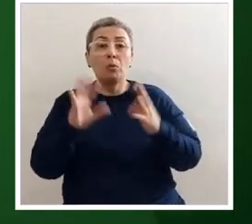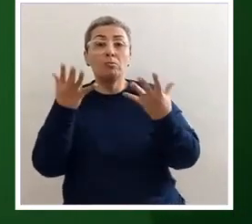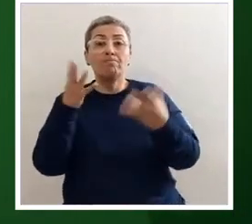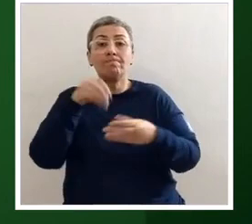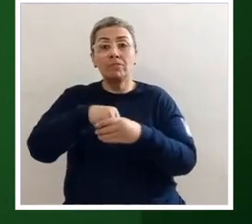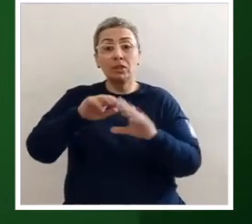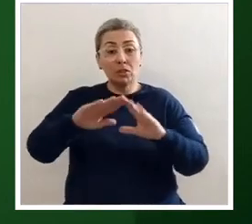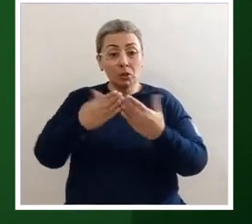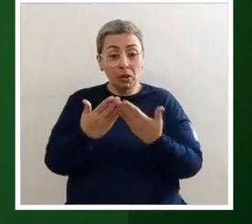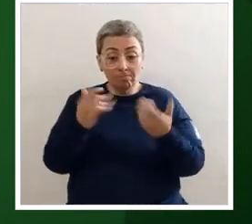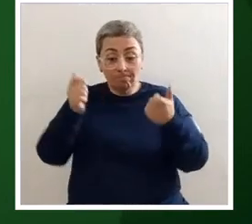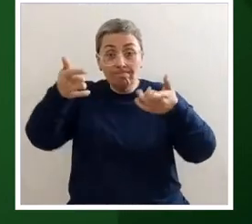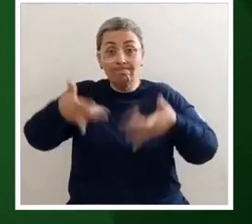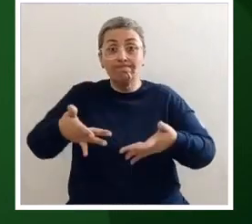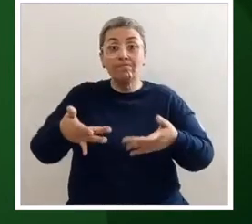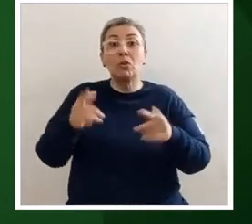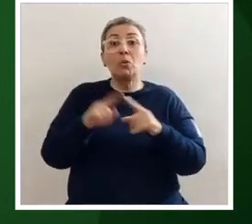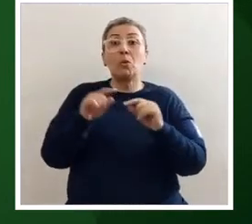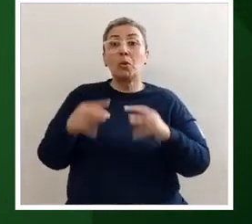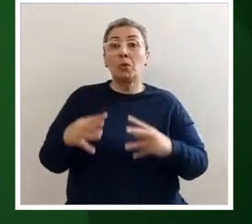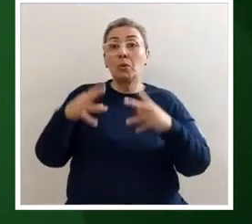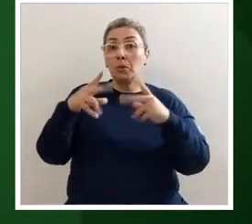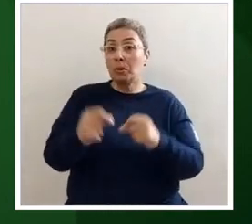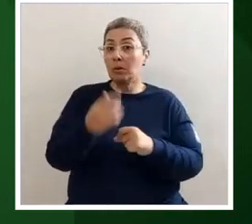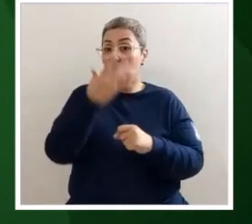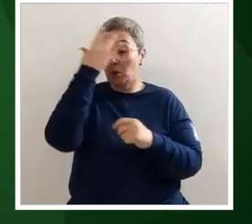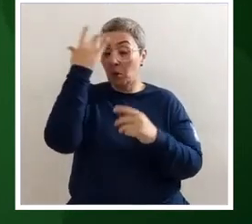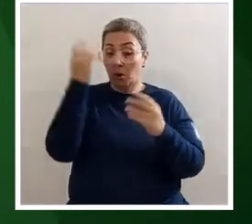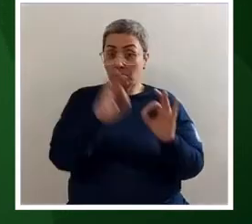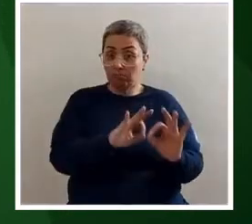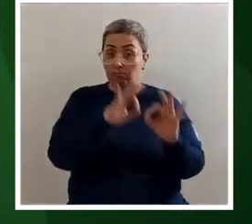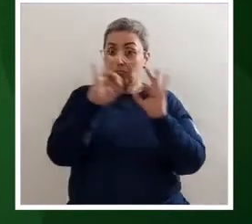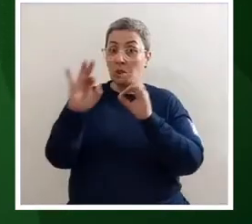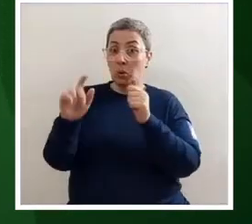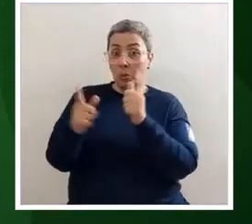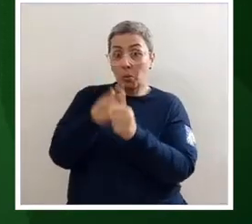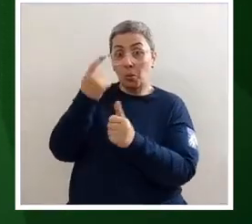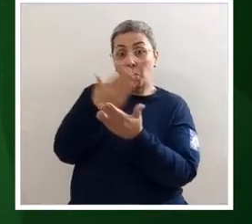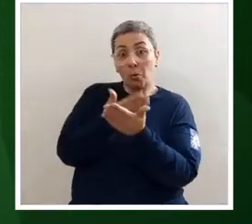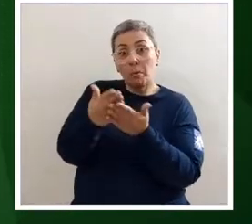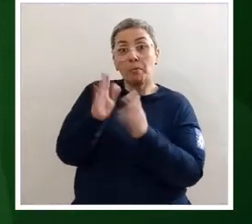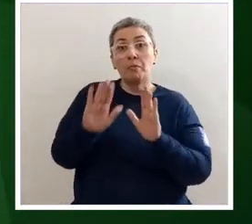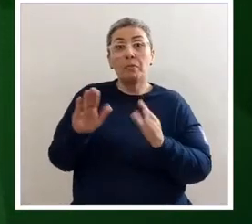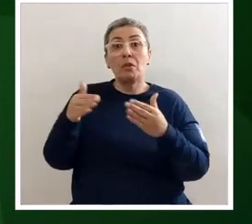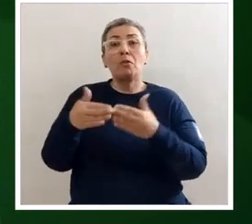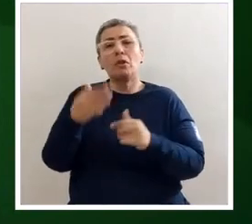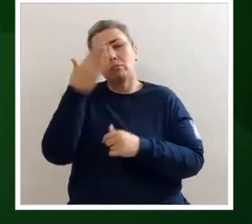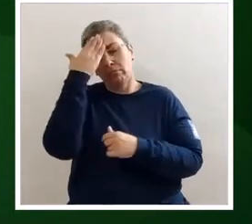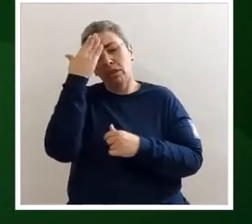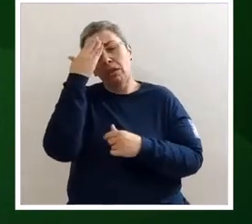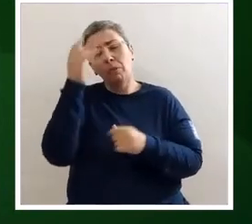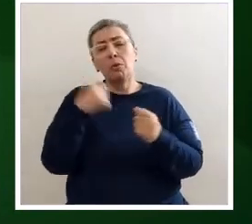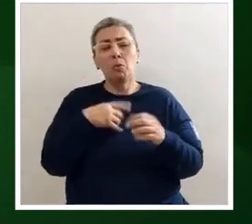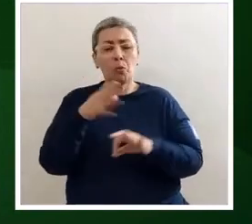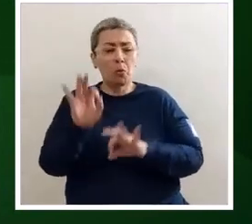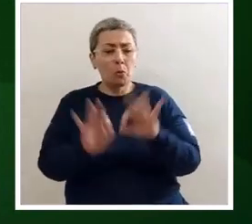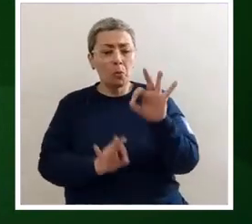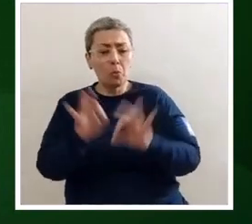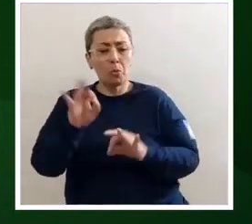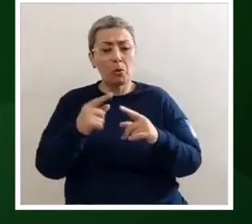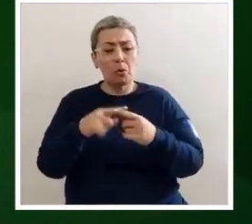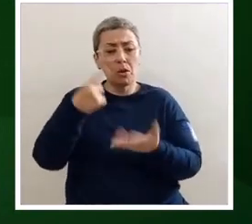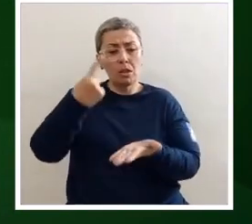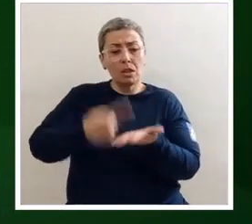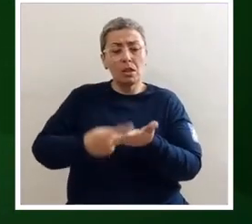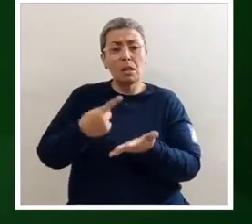escolas no chão da escola né todos aqueles que tem nos acompanhado desde a primeira sessão do fórum sabe que nós organizamos né por